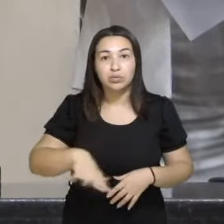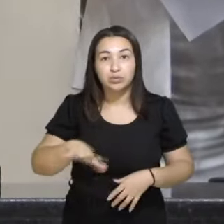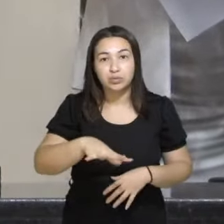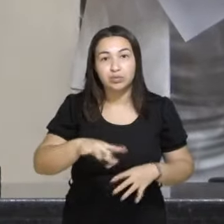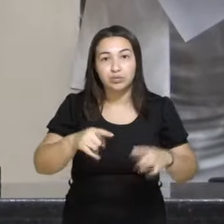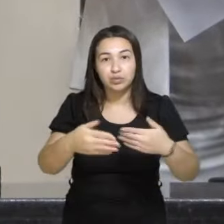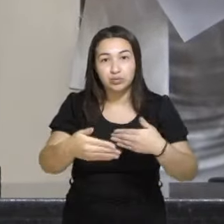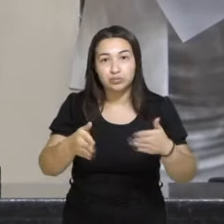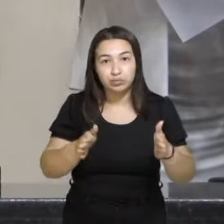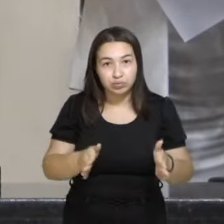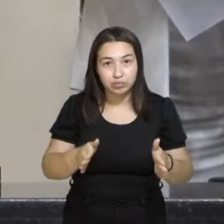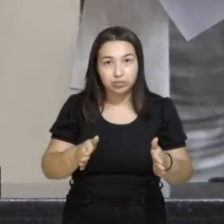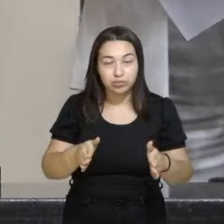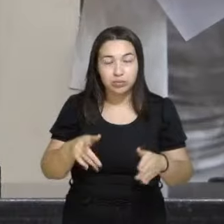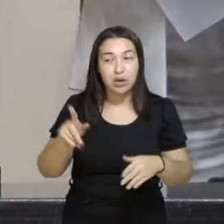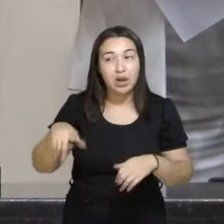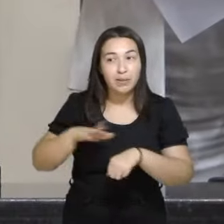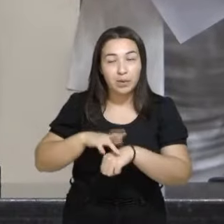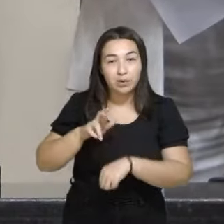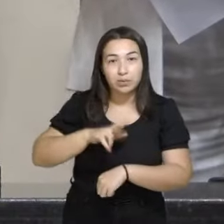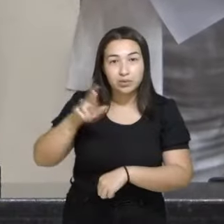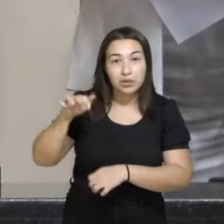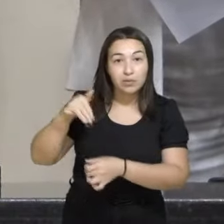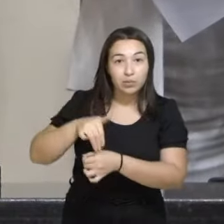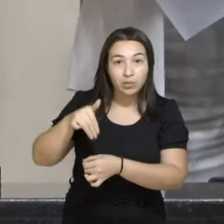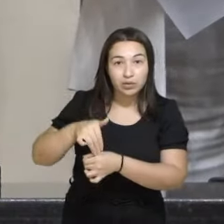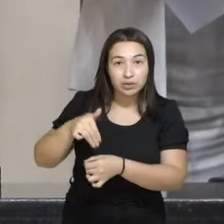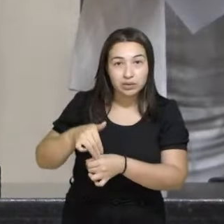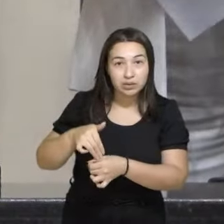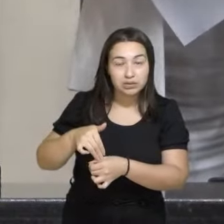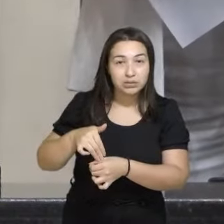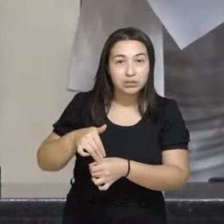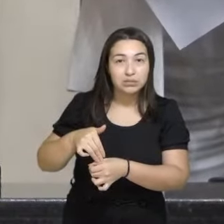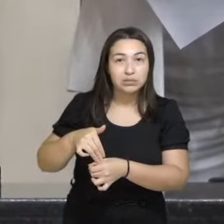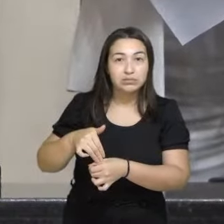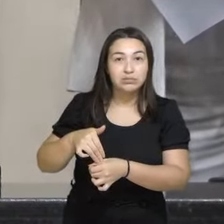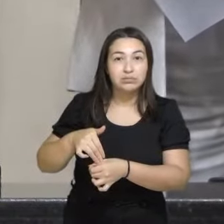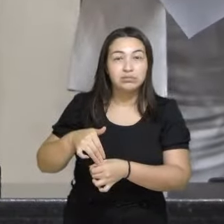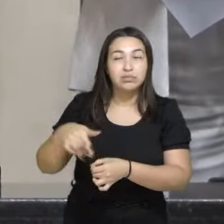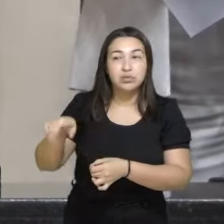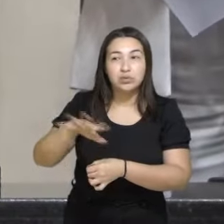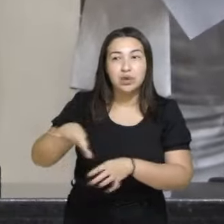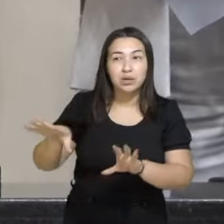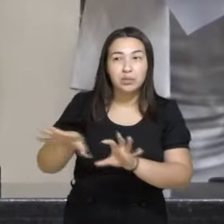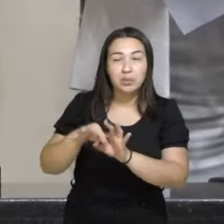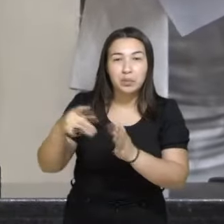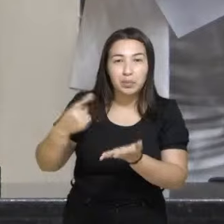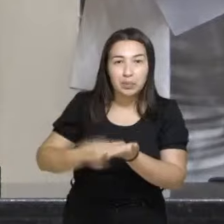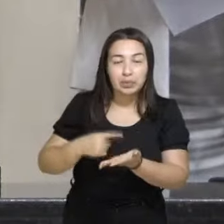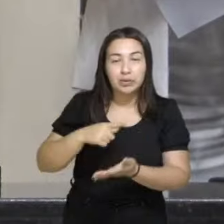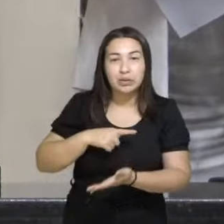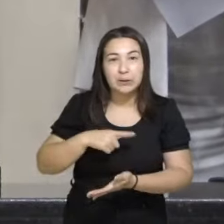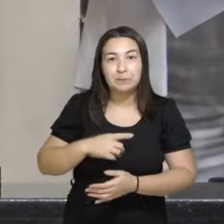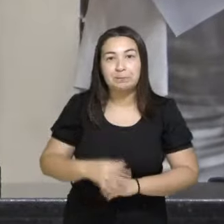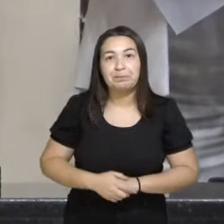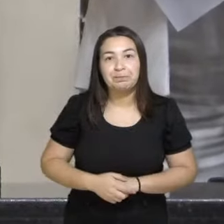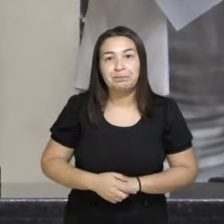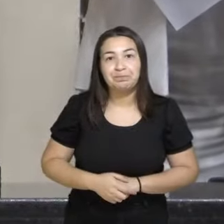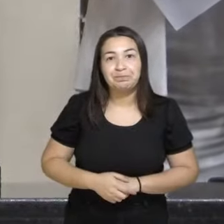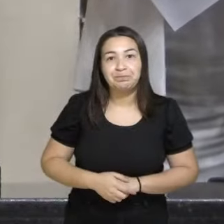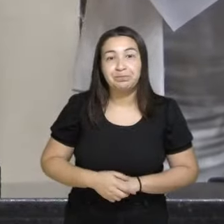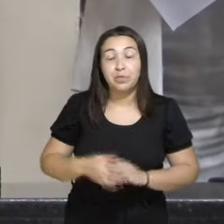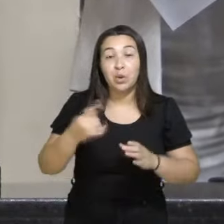pelos municípios do Estado de Santa Catarina por meio dos referidos consórcios, com pareceres favoráveis das comissões